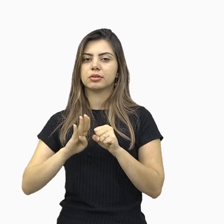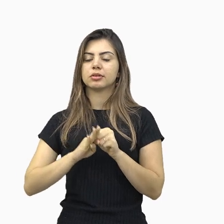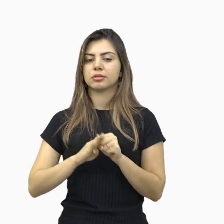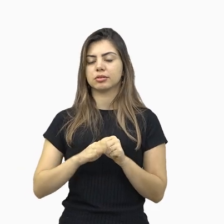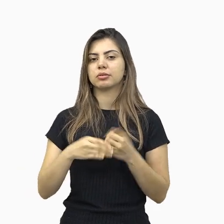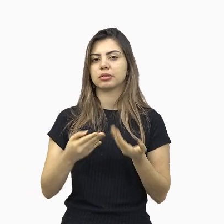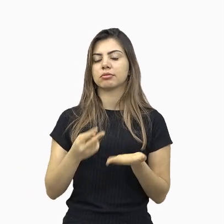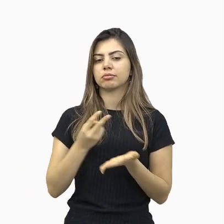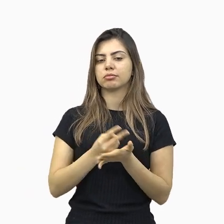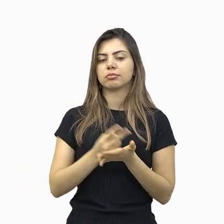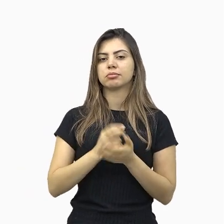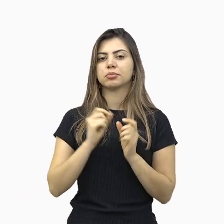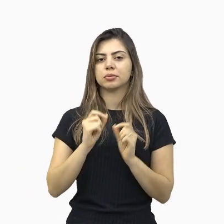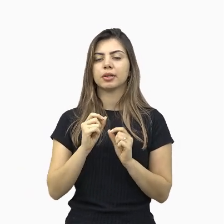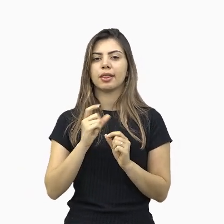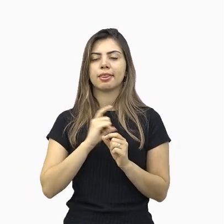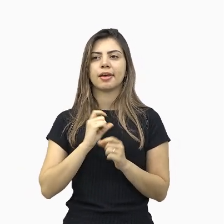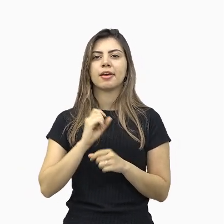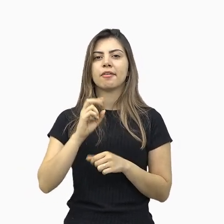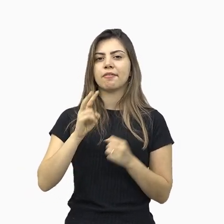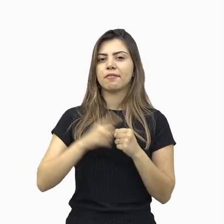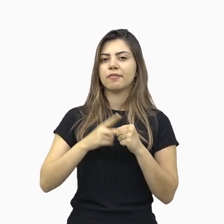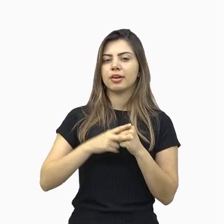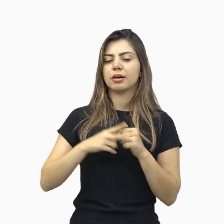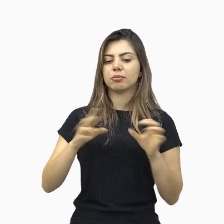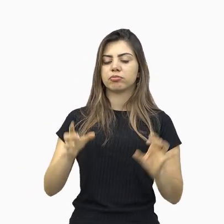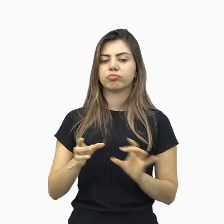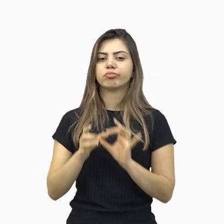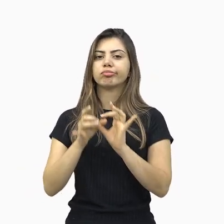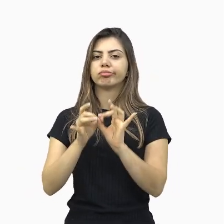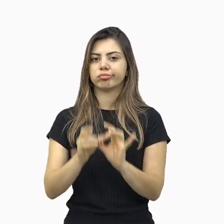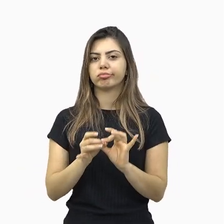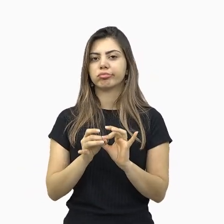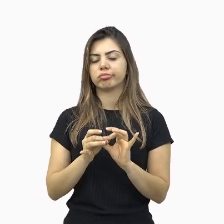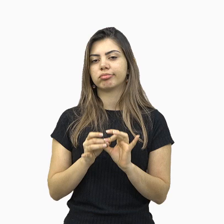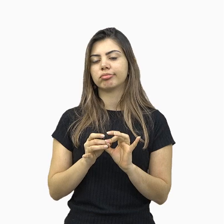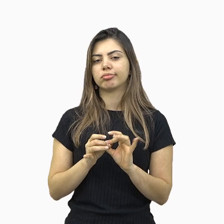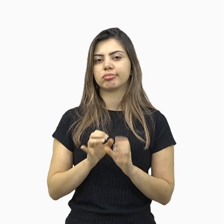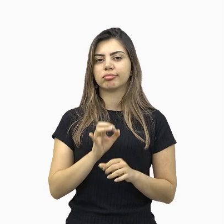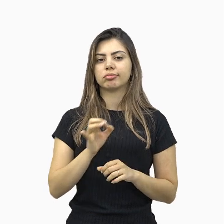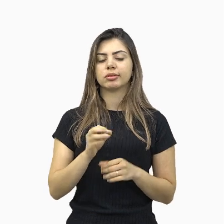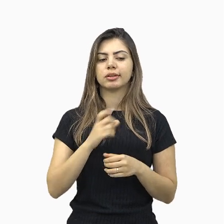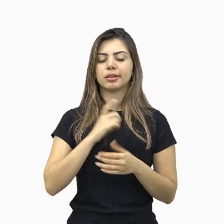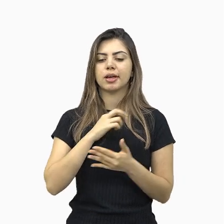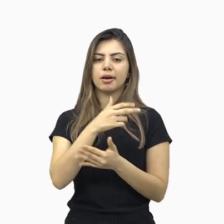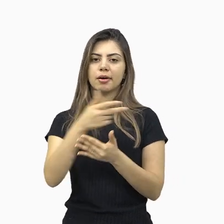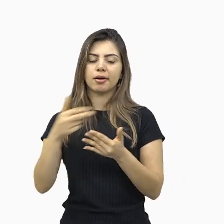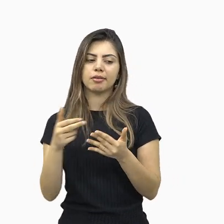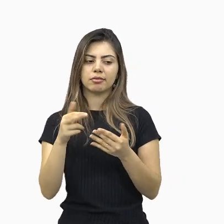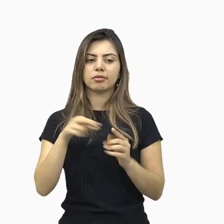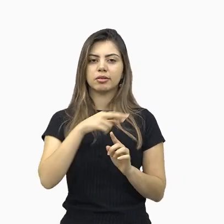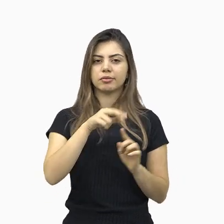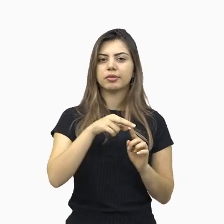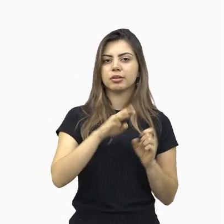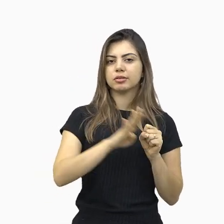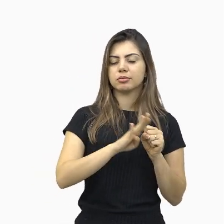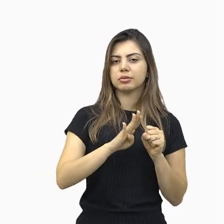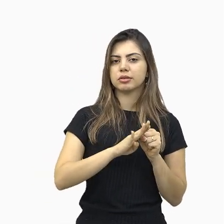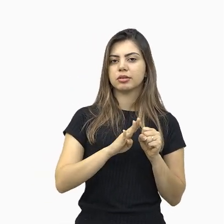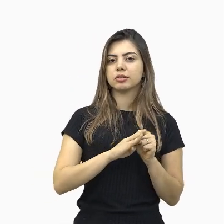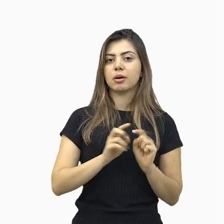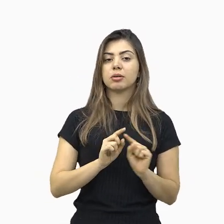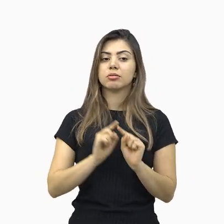sempre um verbo de ligação, ligando esse sujeito, né, esse substantivo a uma qualidade dele, tá certo? O verbo de ligação